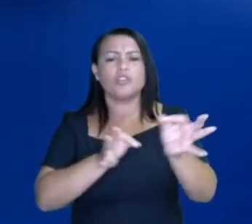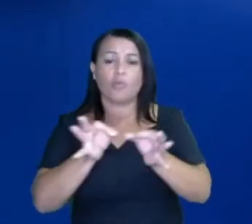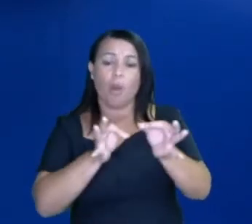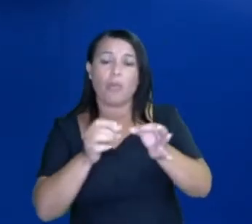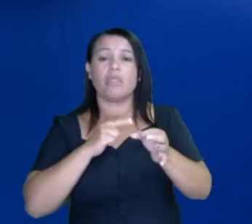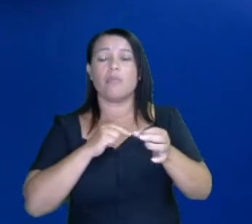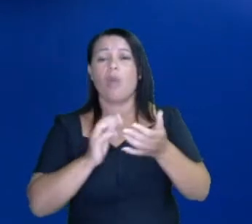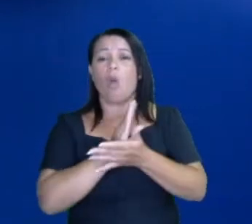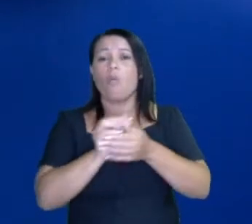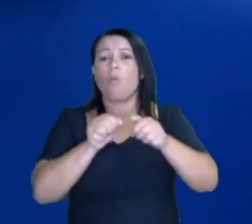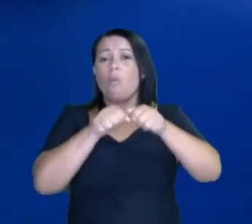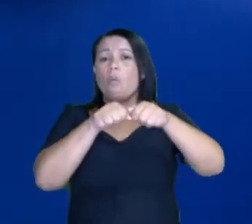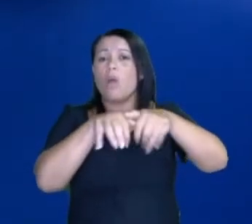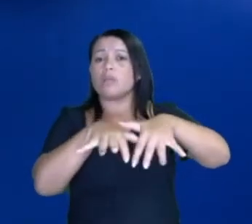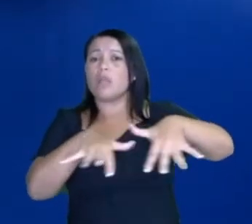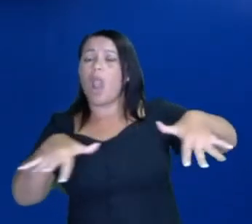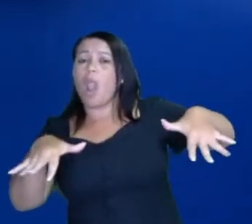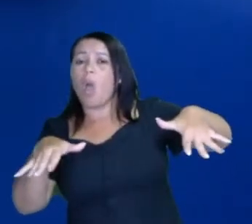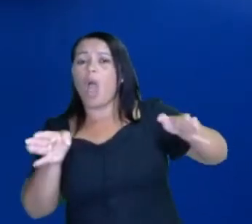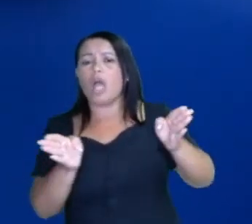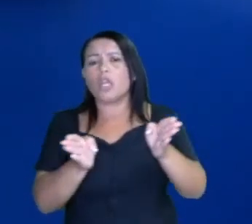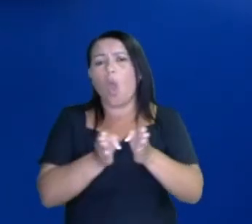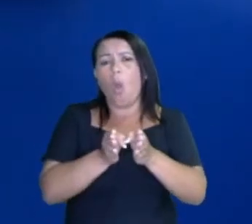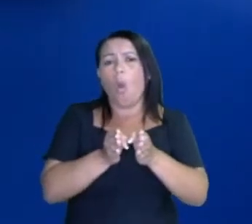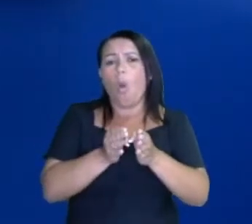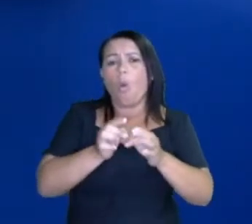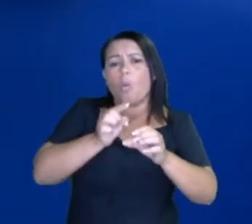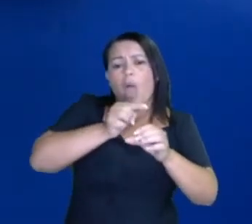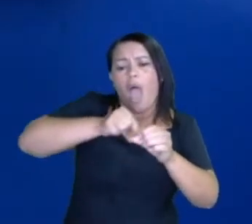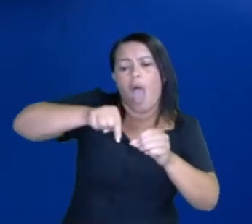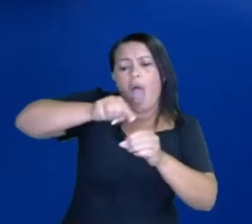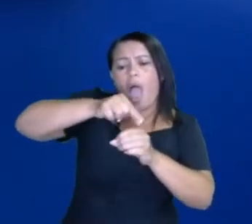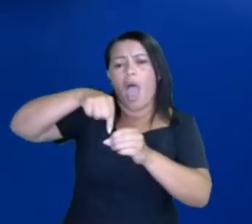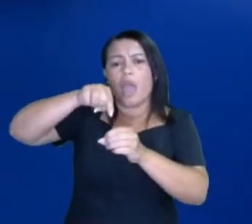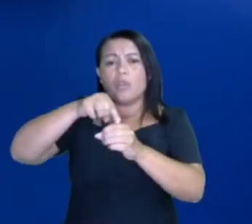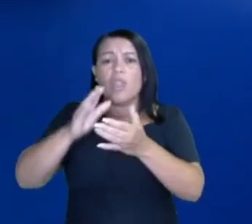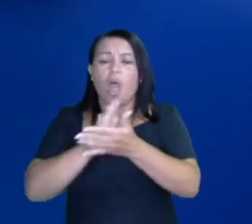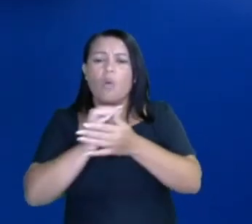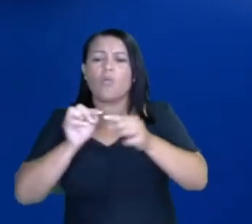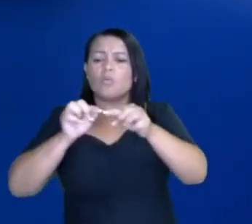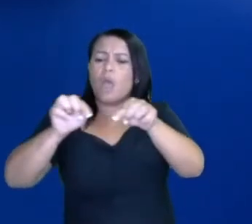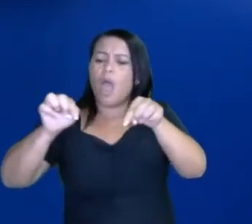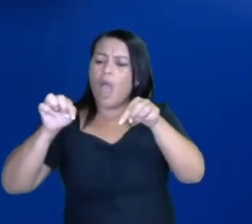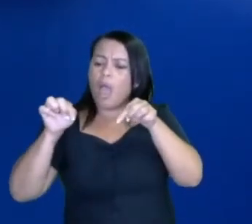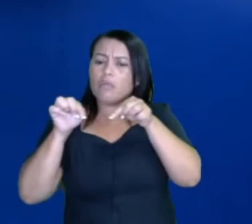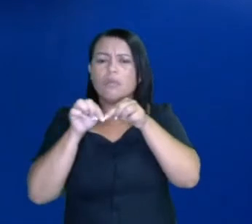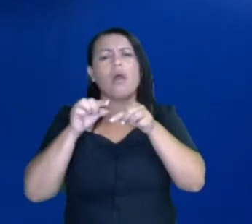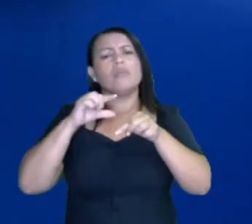células alongadas, curtas, arredondadas, formatos de retângulo.